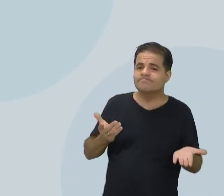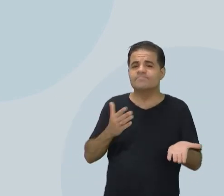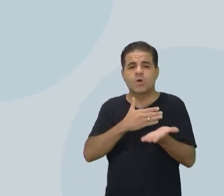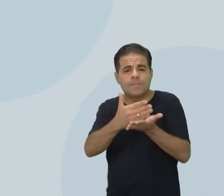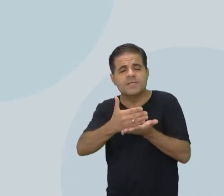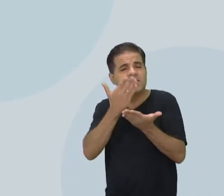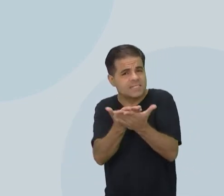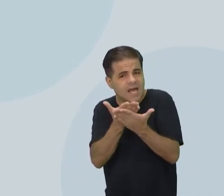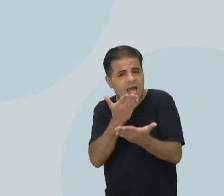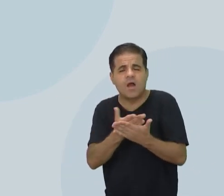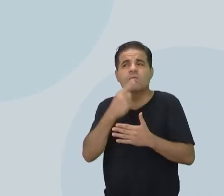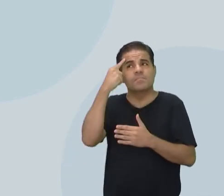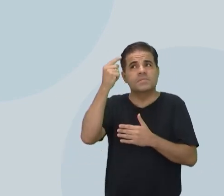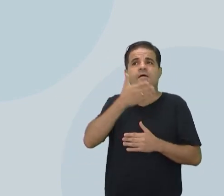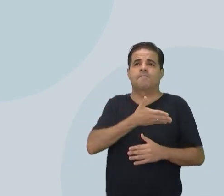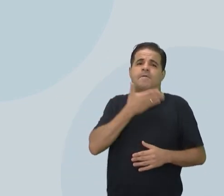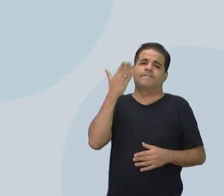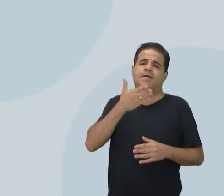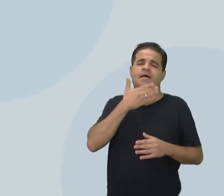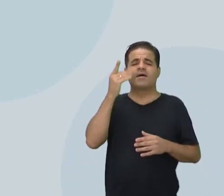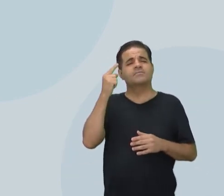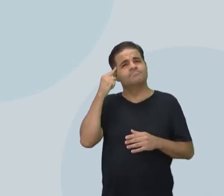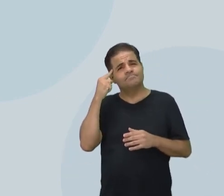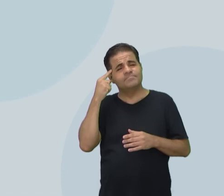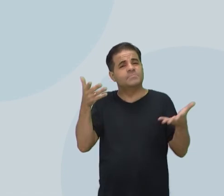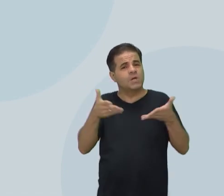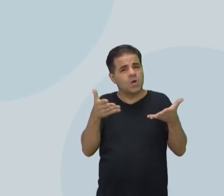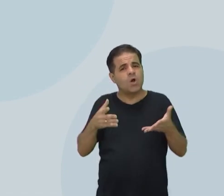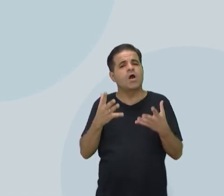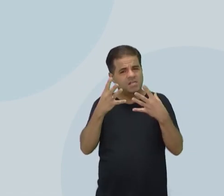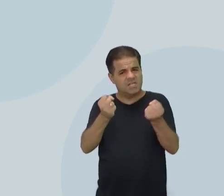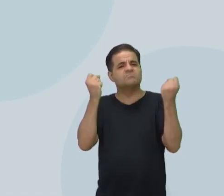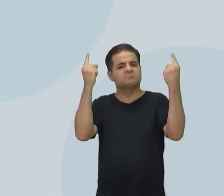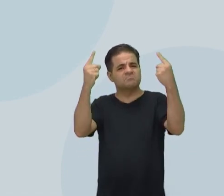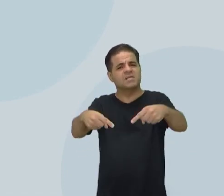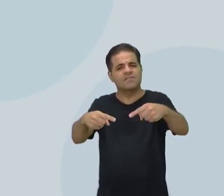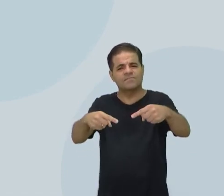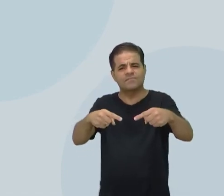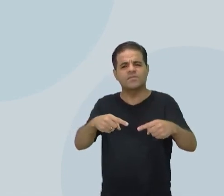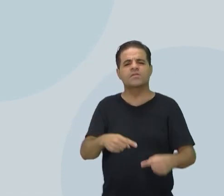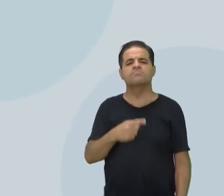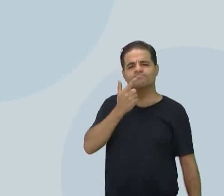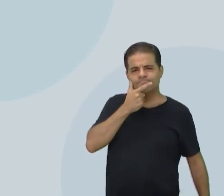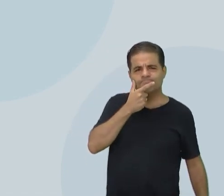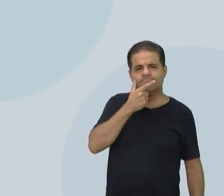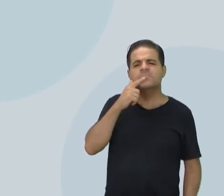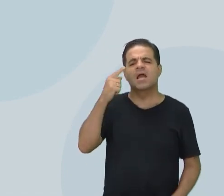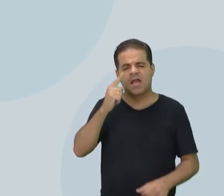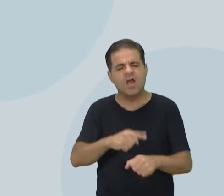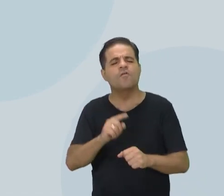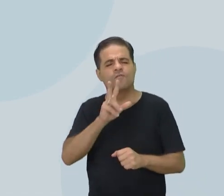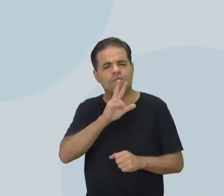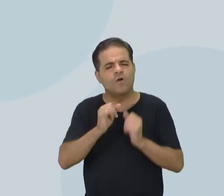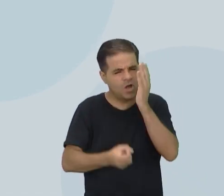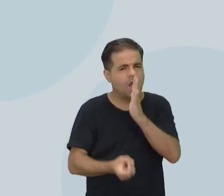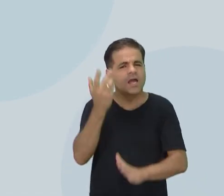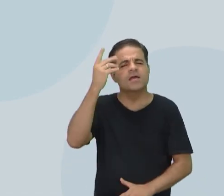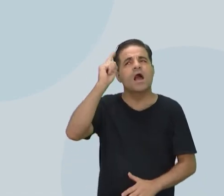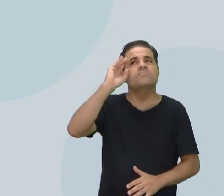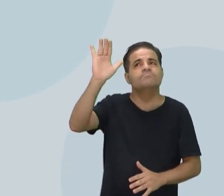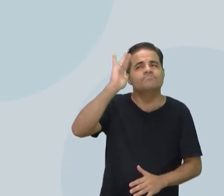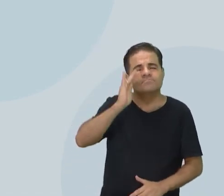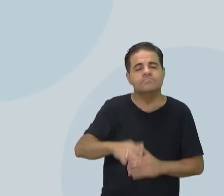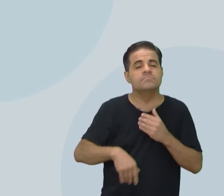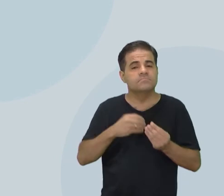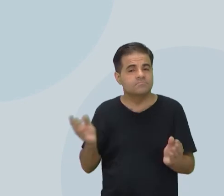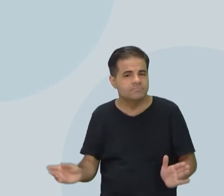aula pensando que era mais fácil. Mas eu aceito o desafio, porque start é a hora do desafio. Então, vou fazer esse mini conto. E postar